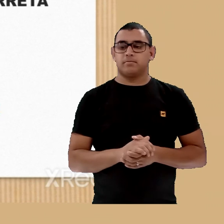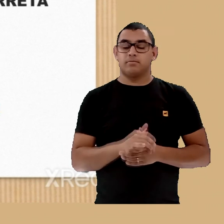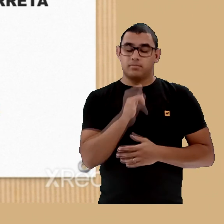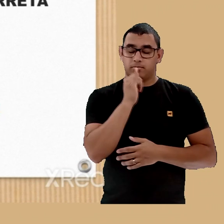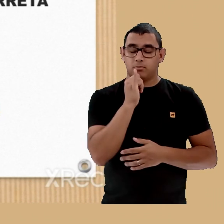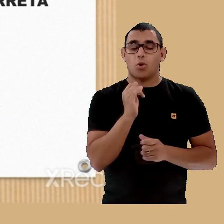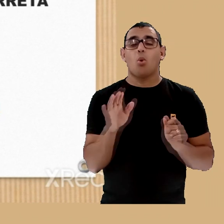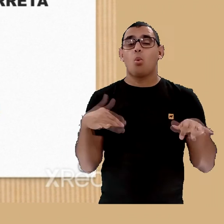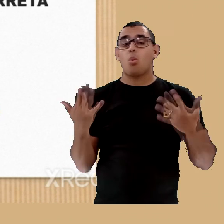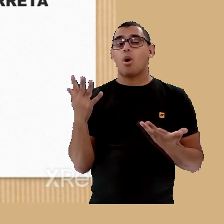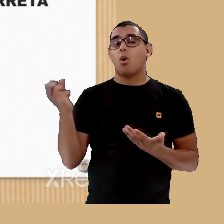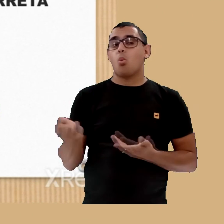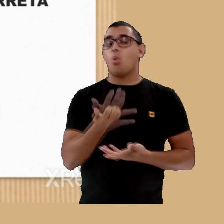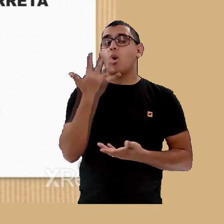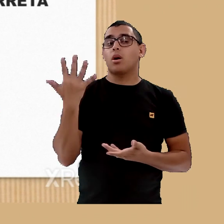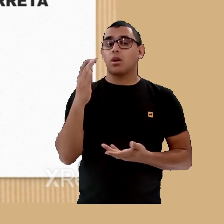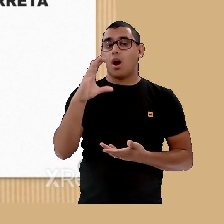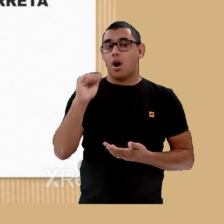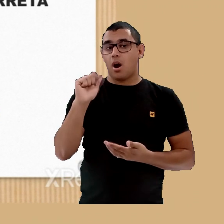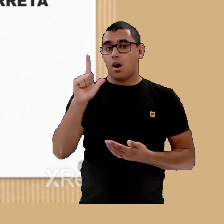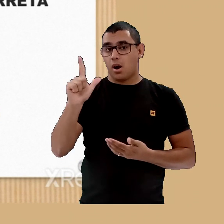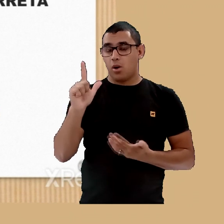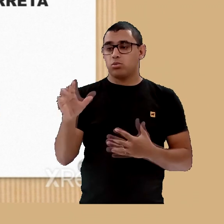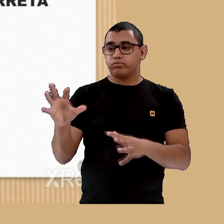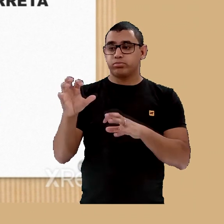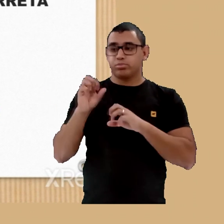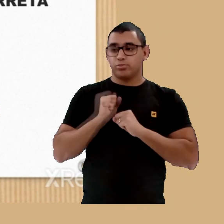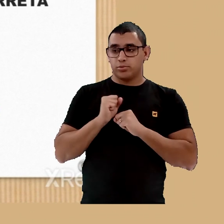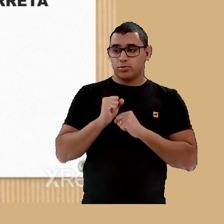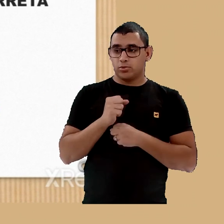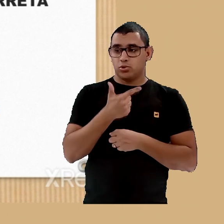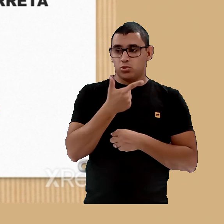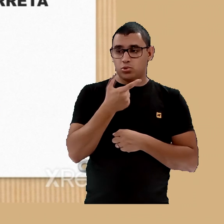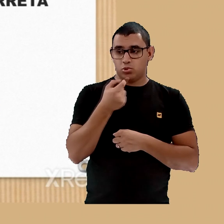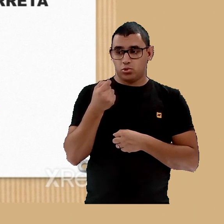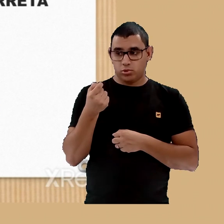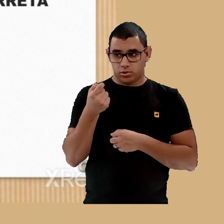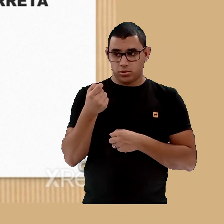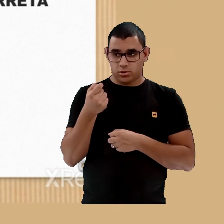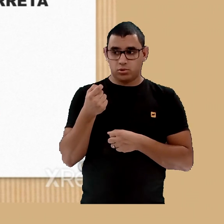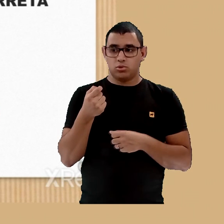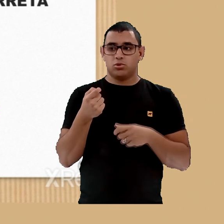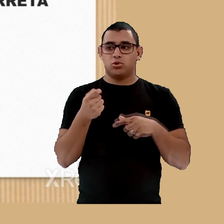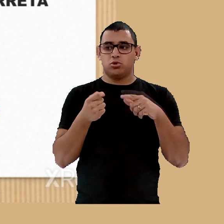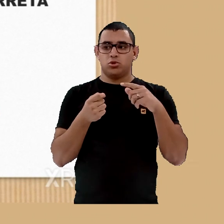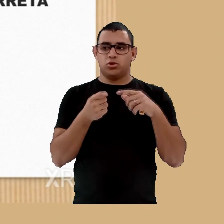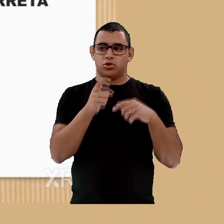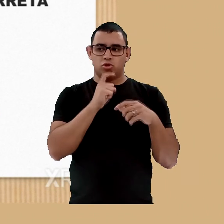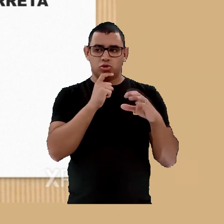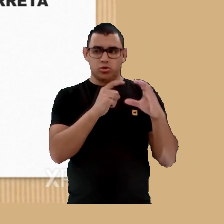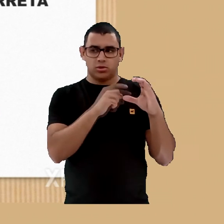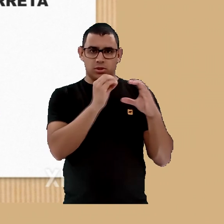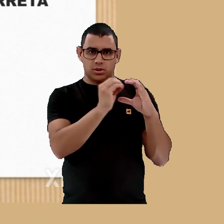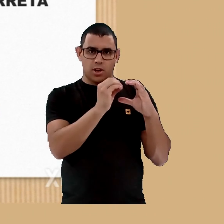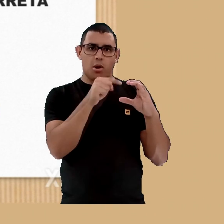Vamos para um exemplo. Qual é a quantidade de calor que deve ser recebida por 200 gramas de gelo a 0 graus Celsius para